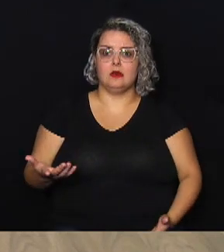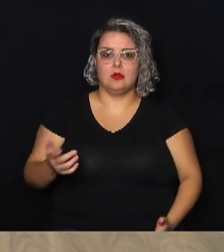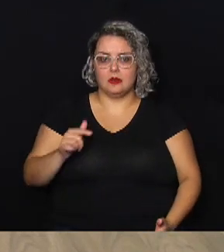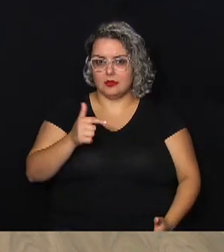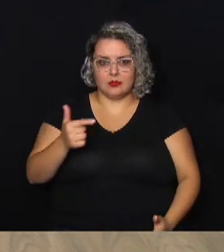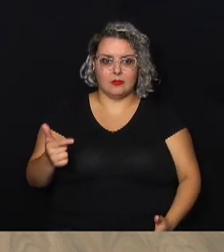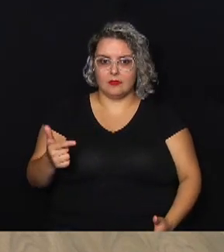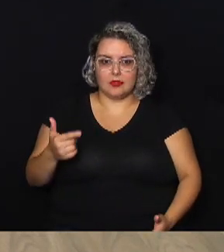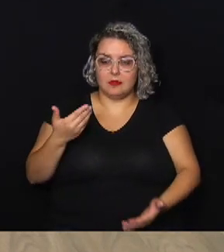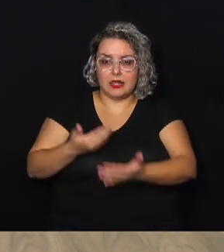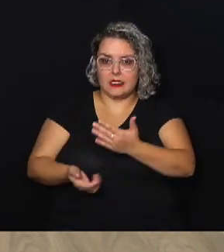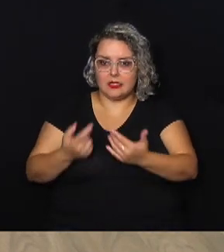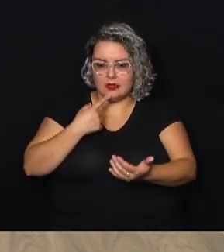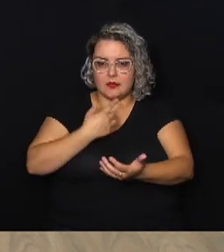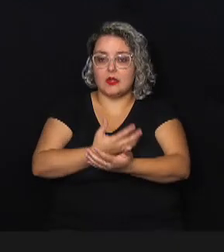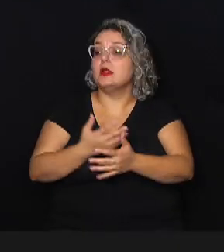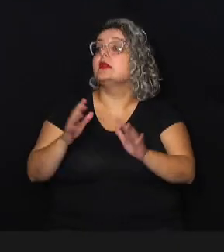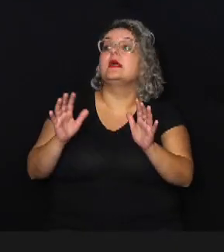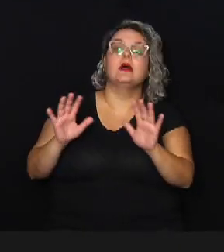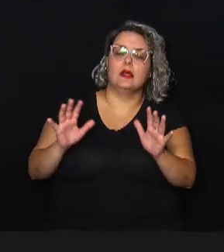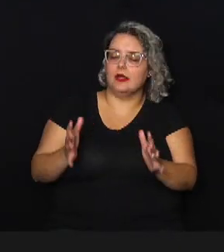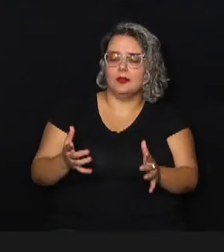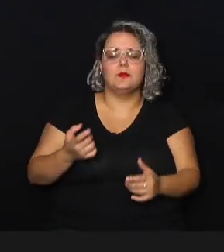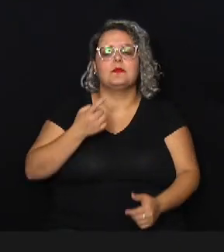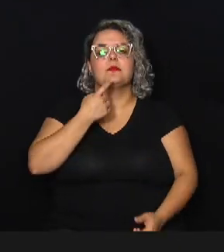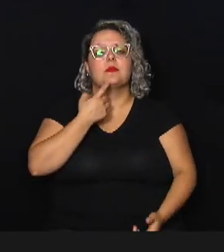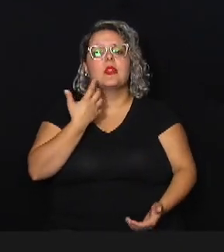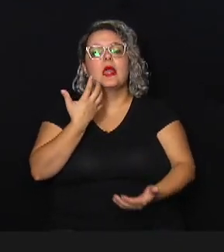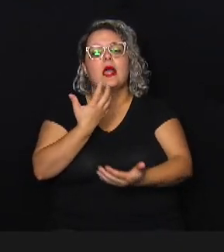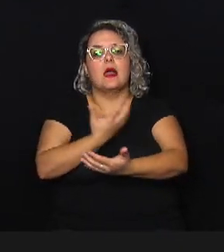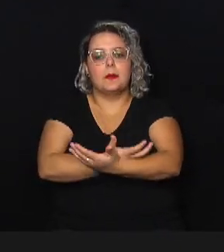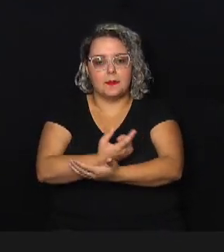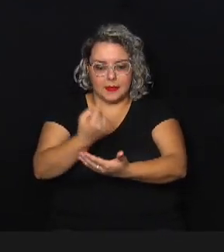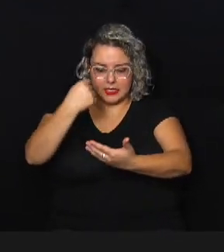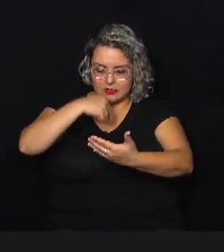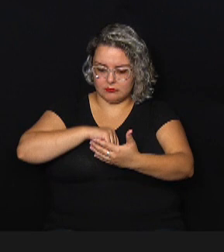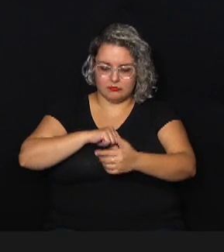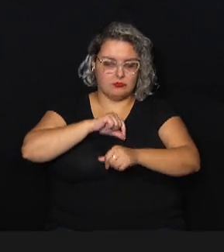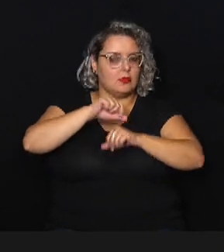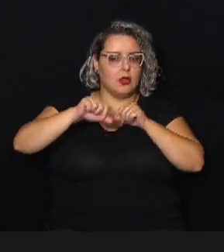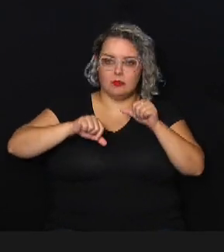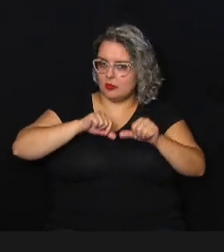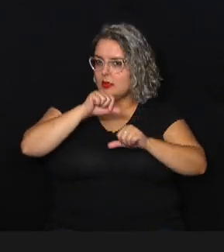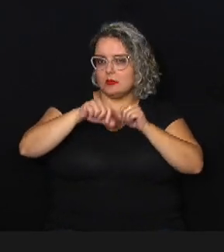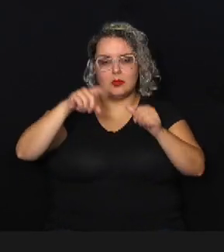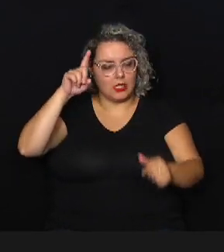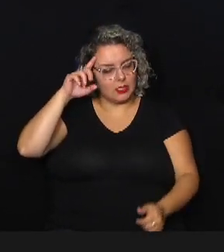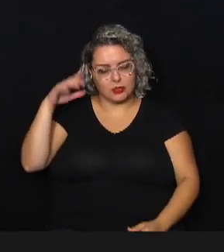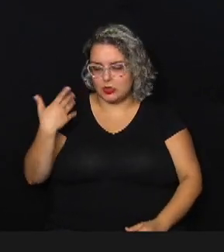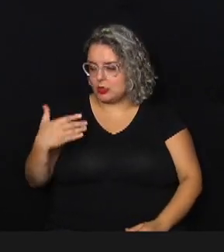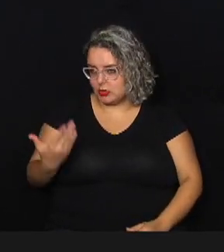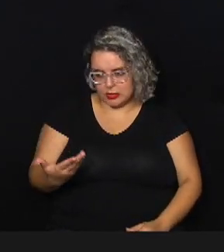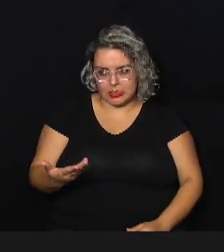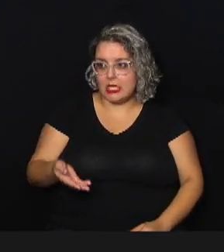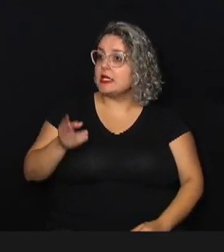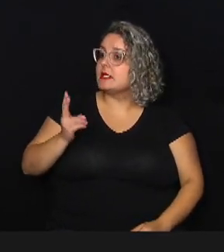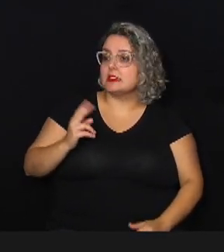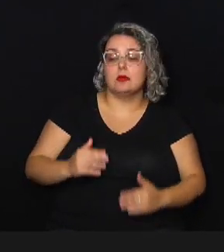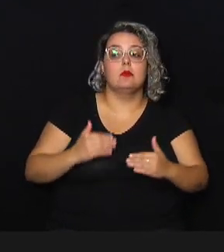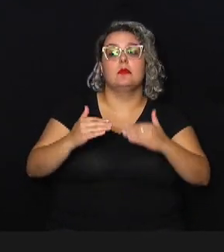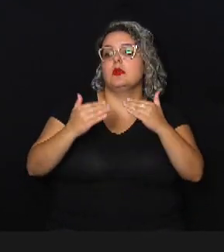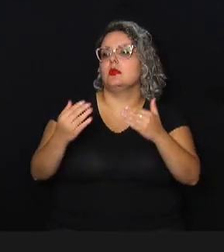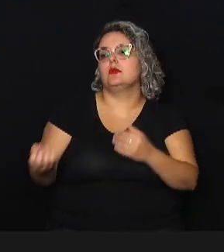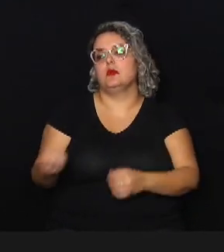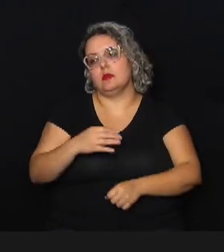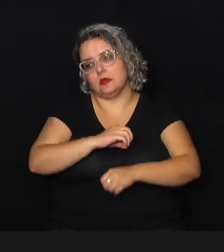nenhum. Como que é? A medula ela é um órgão que se renova diariamente, tá? Então ela está sempre produzindo novas